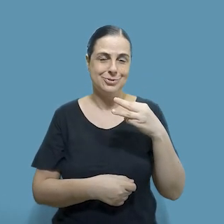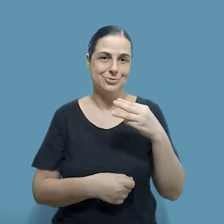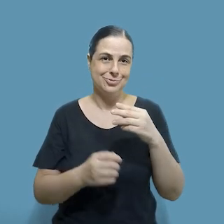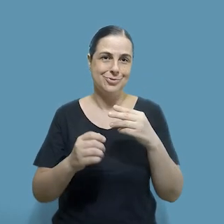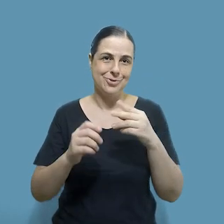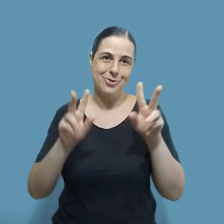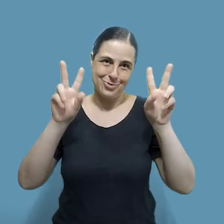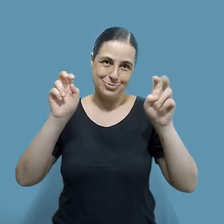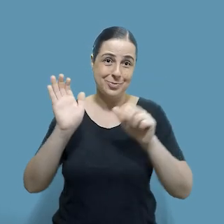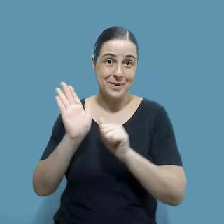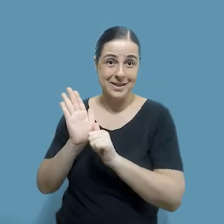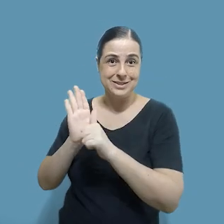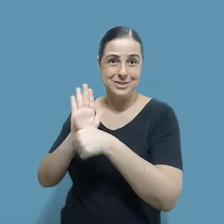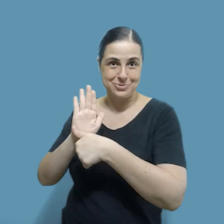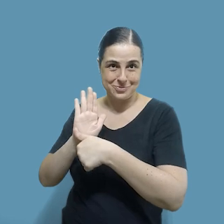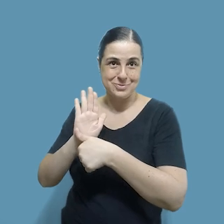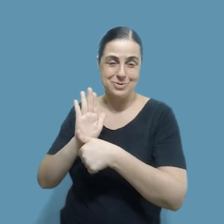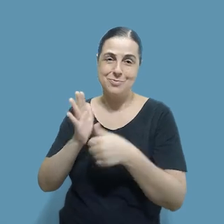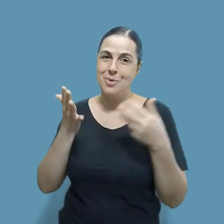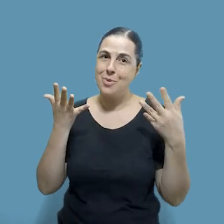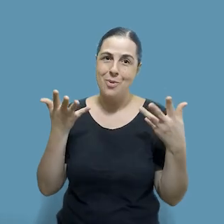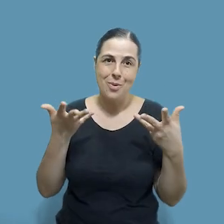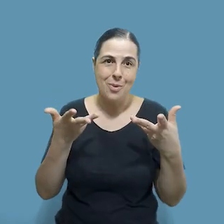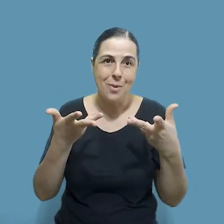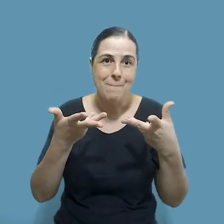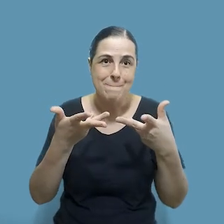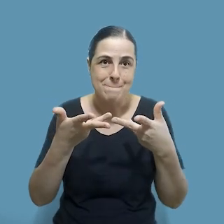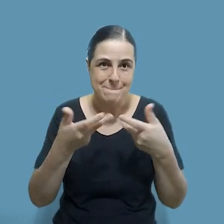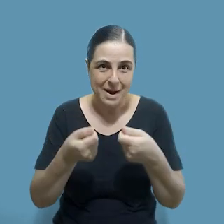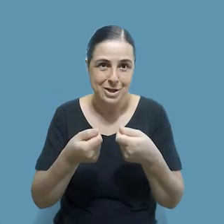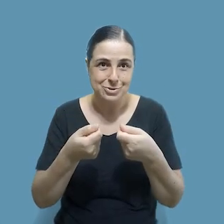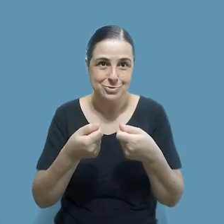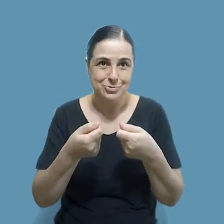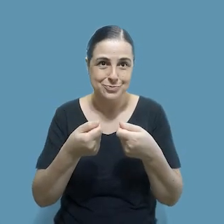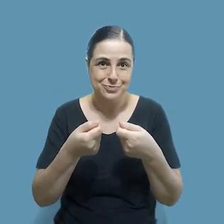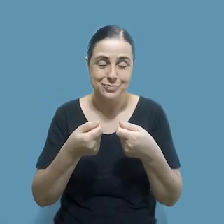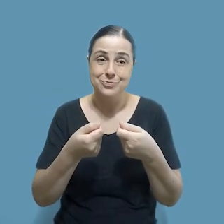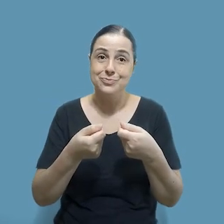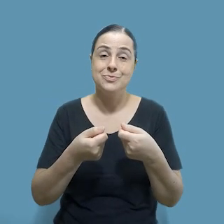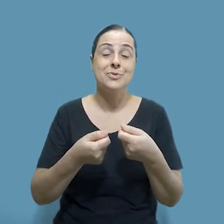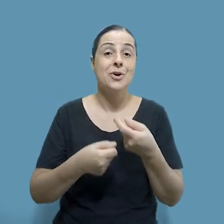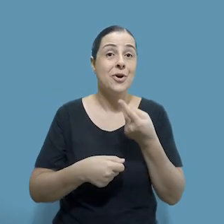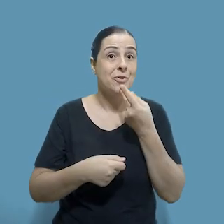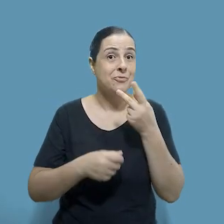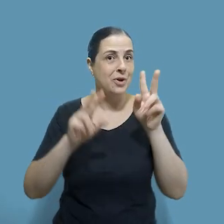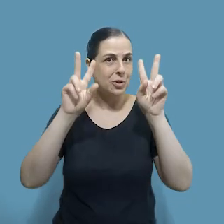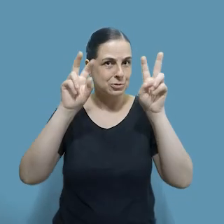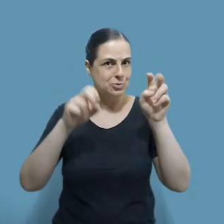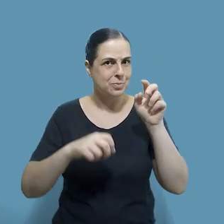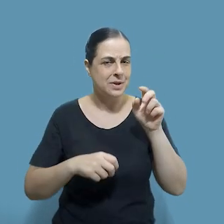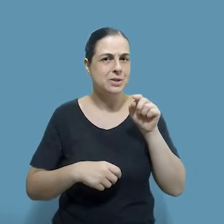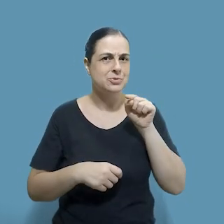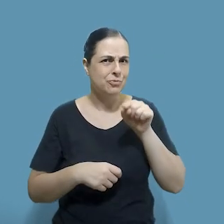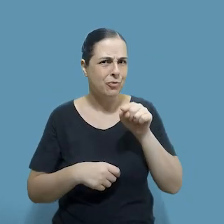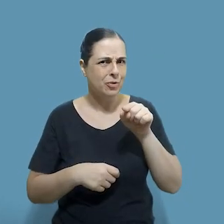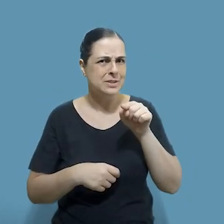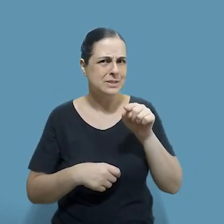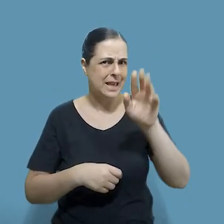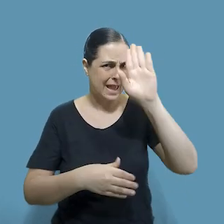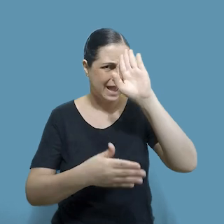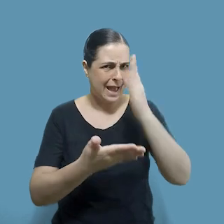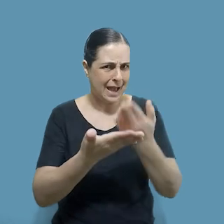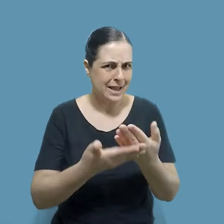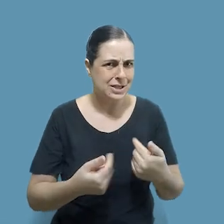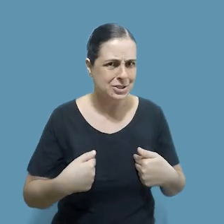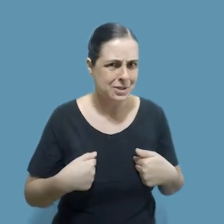que aí, se vocês puderem colocar ou lembrar tal, porque ela fala exatamente isso. Se você acredita em mim, é uma